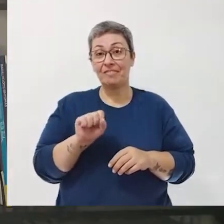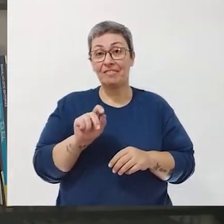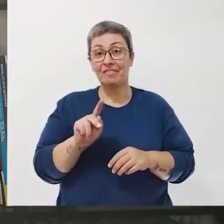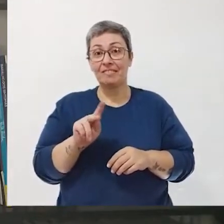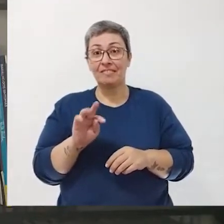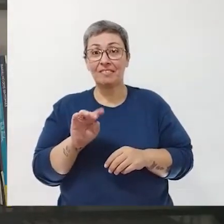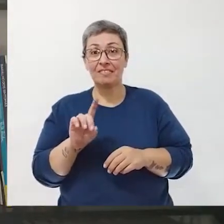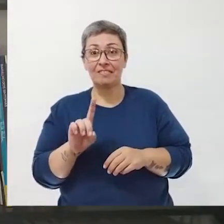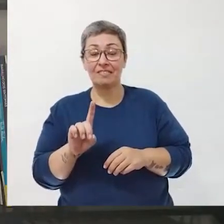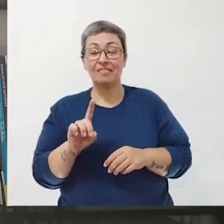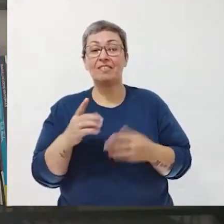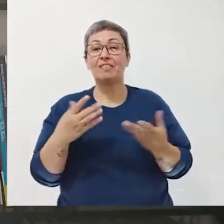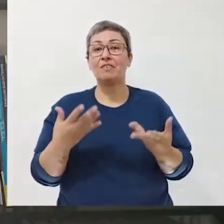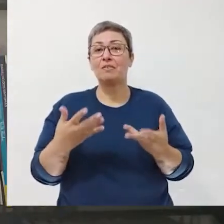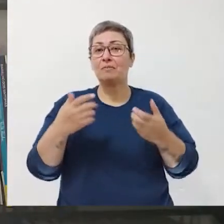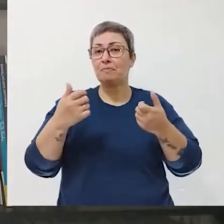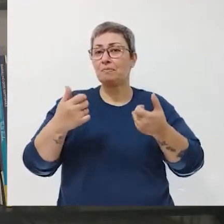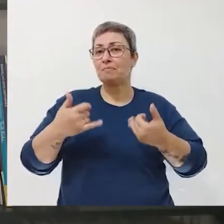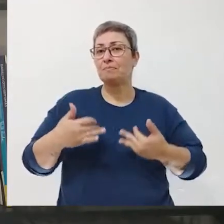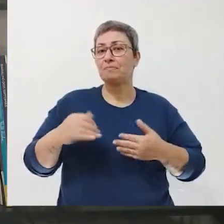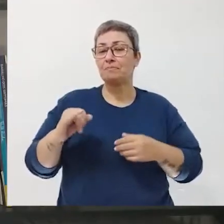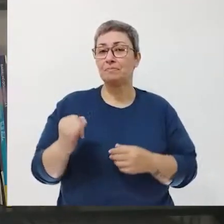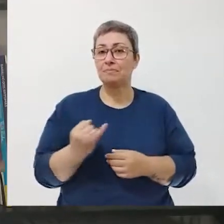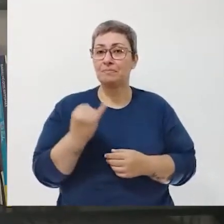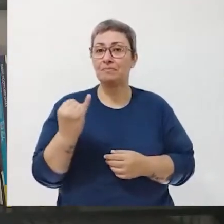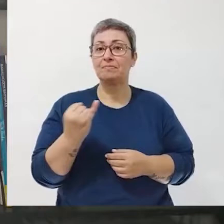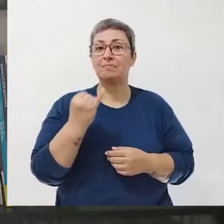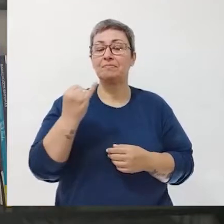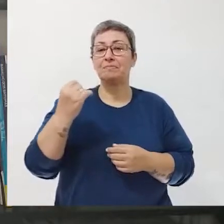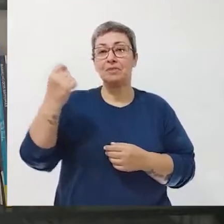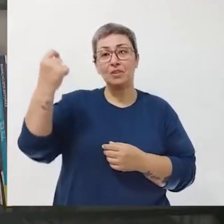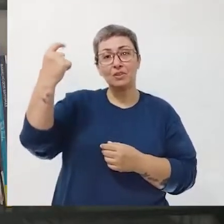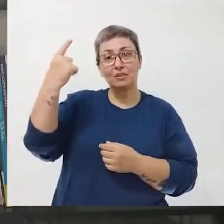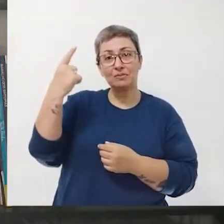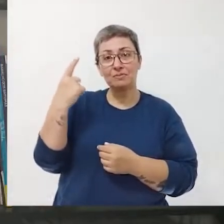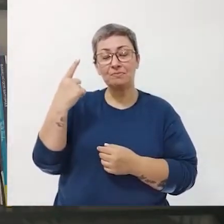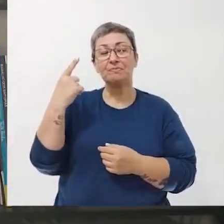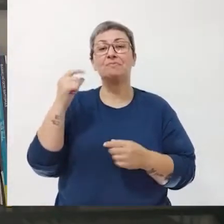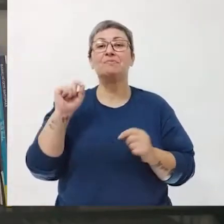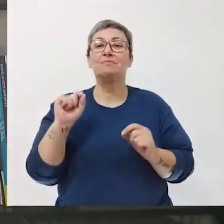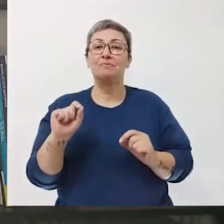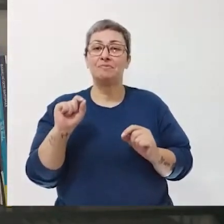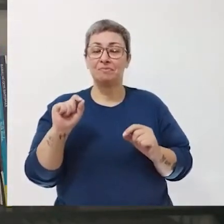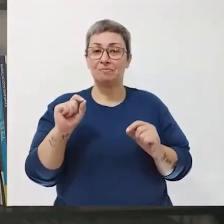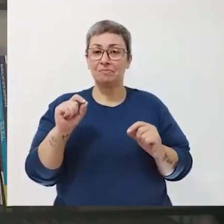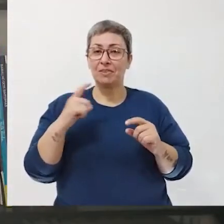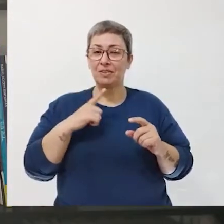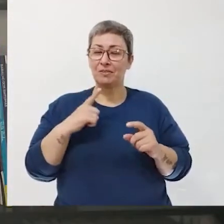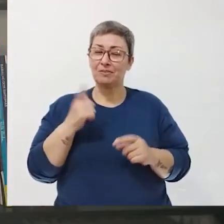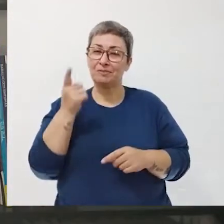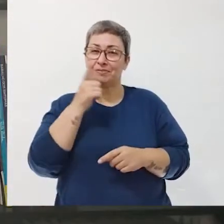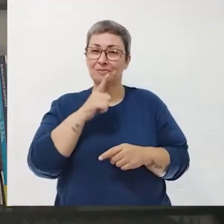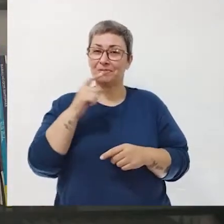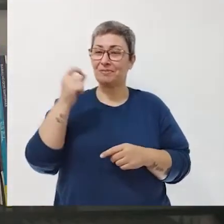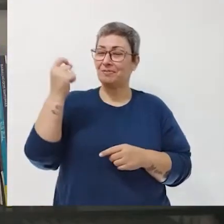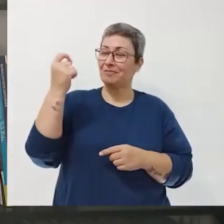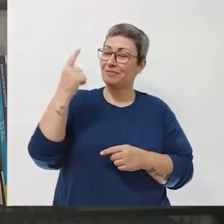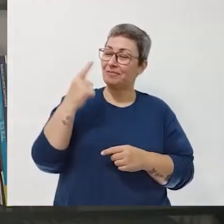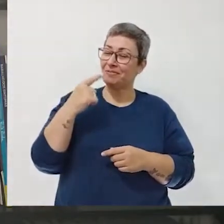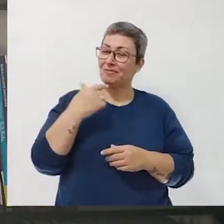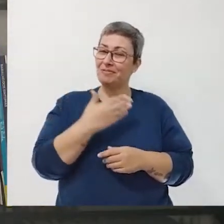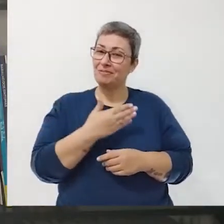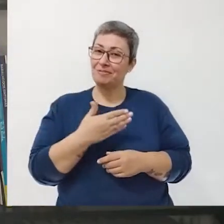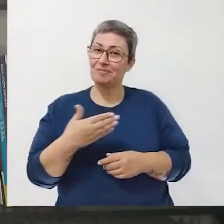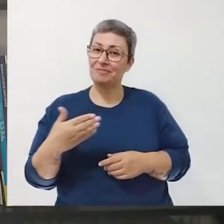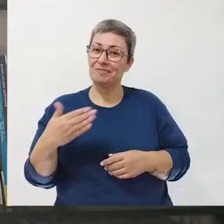se lembra? A gente falou sobre a importância de tomar um sol, não é verdade? E aí, deu para tomar um solzinho aí esses